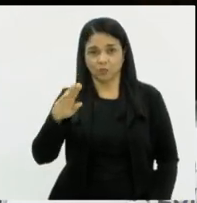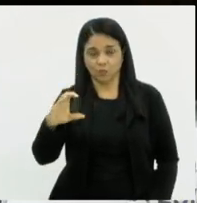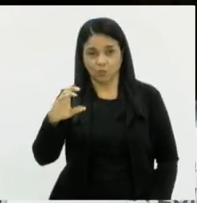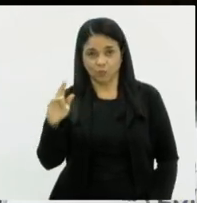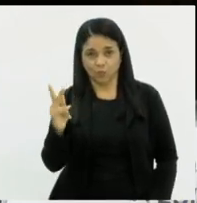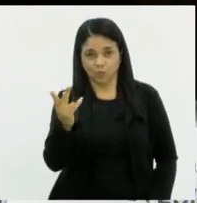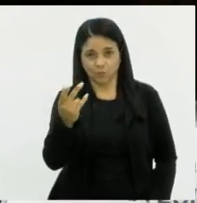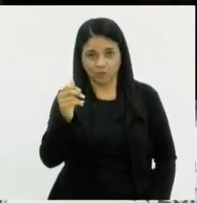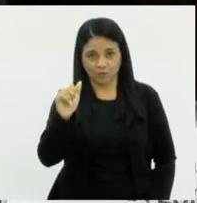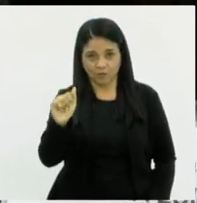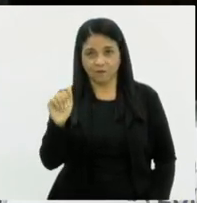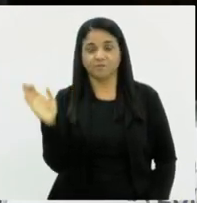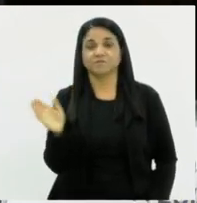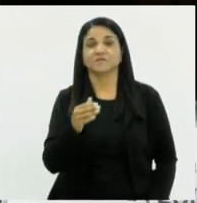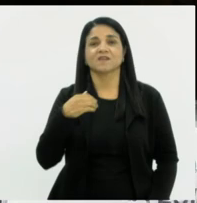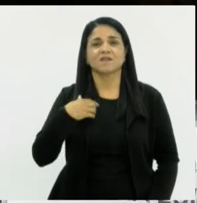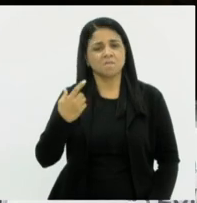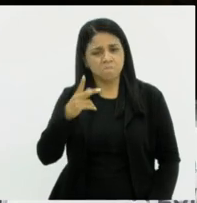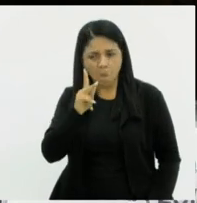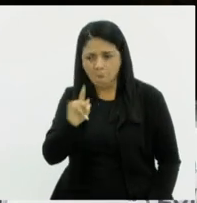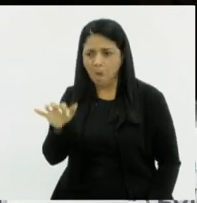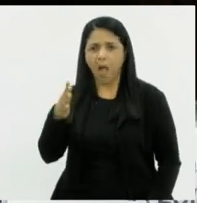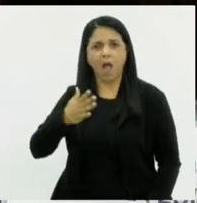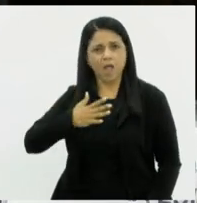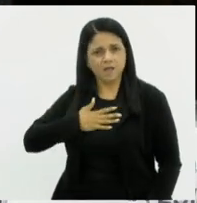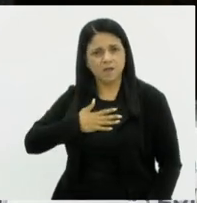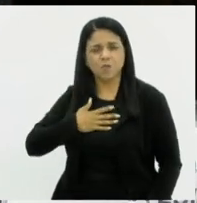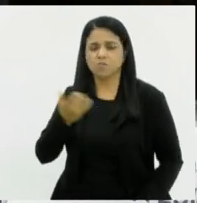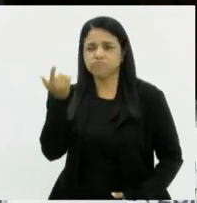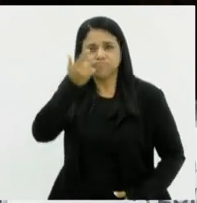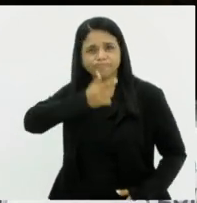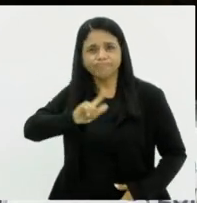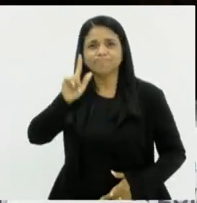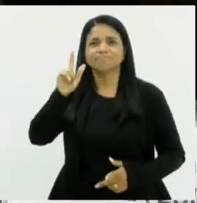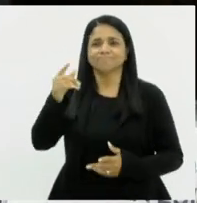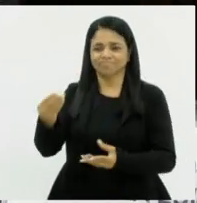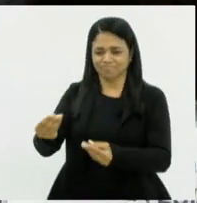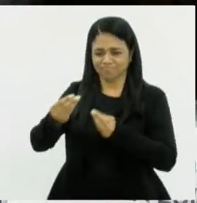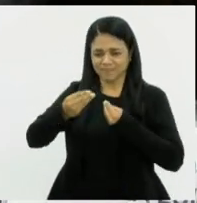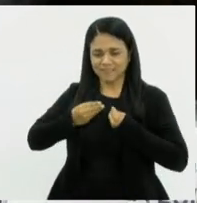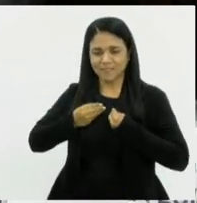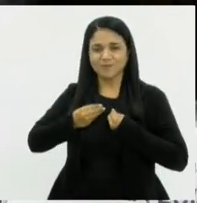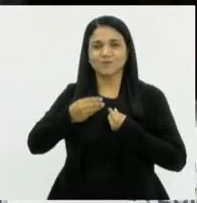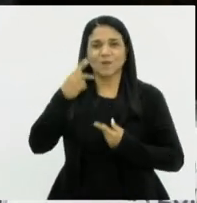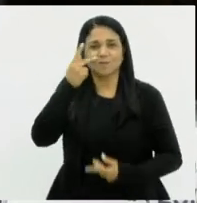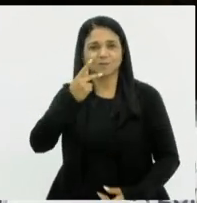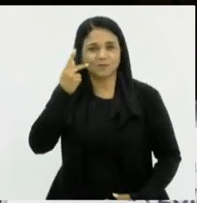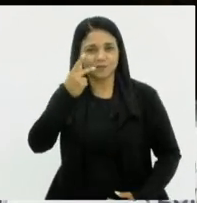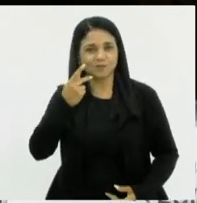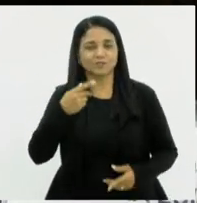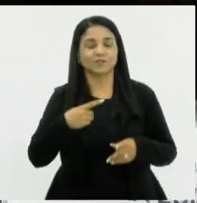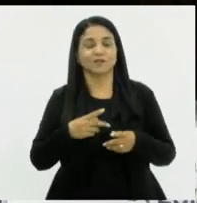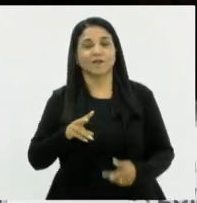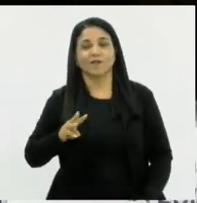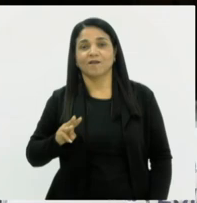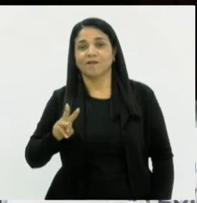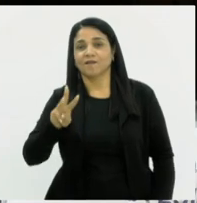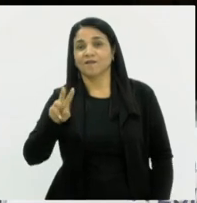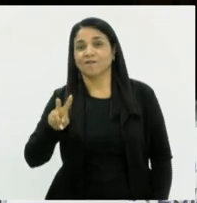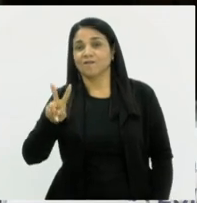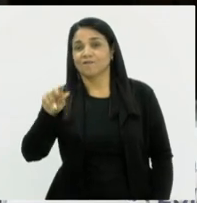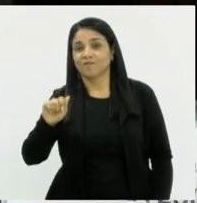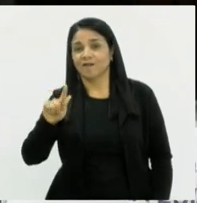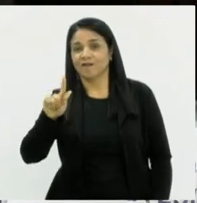grande paizão que eu ganhei, né, na política. Vaguinho, Daniela do Vaguinho,